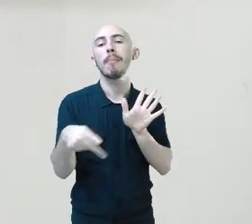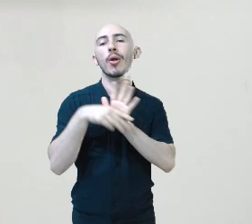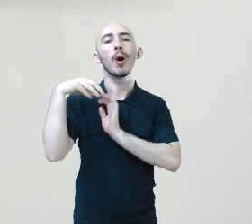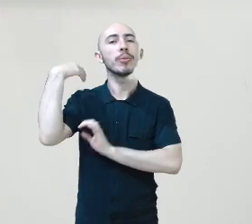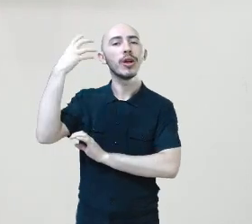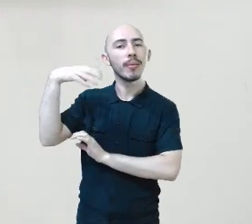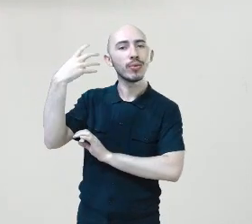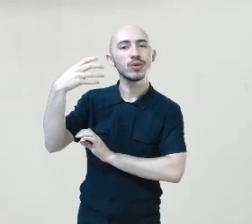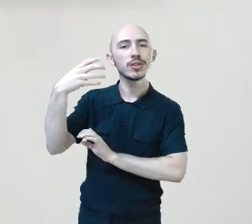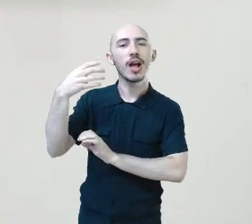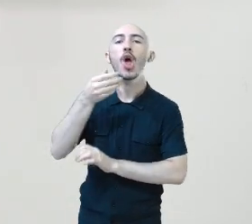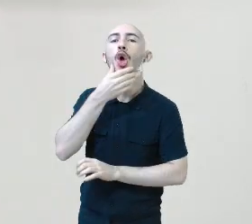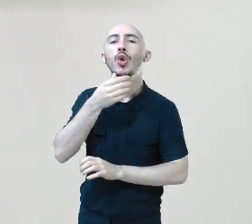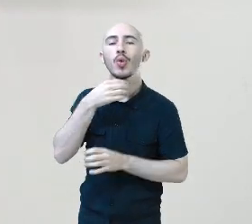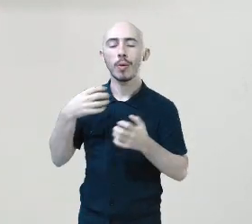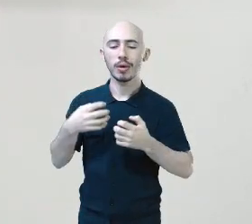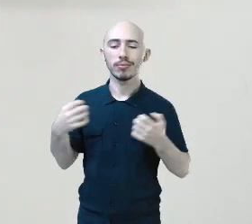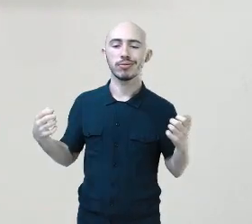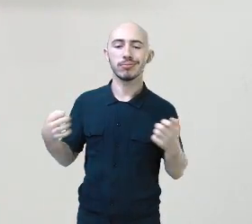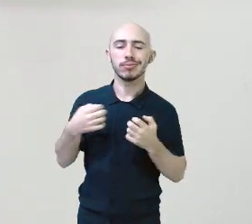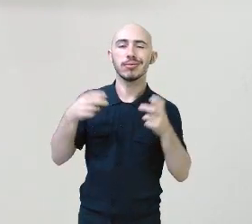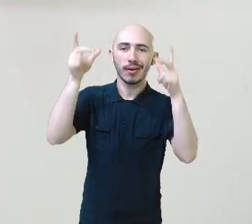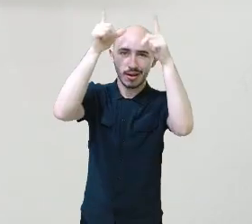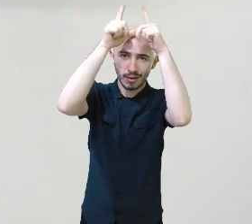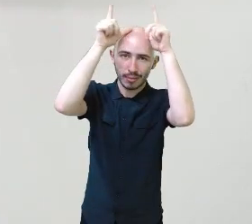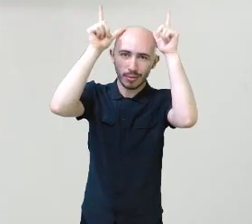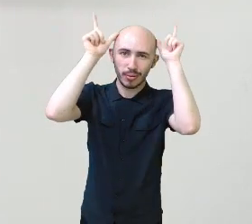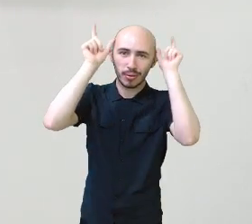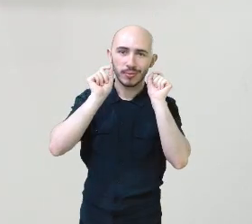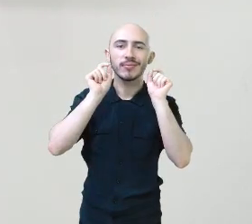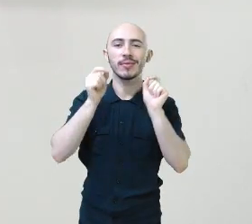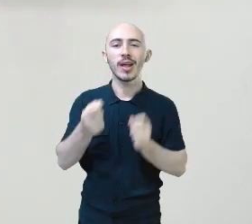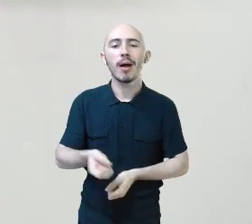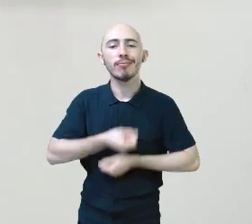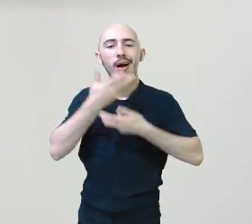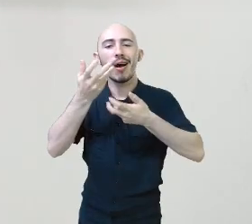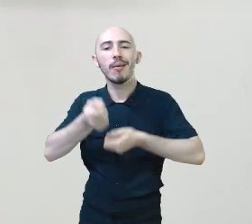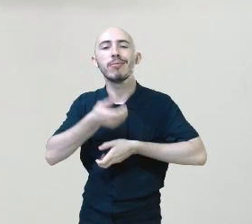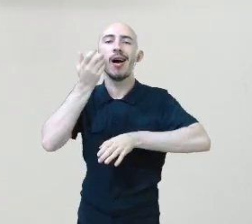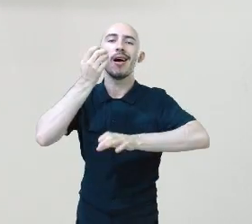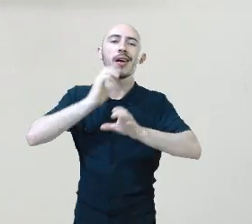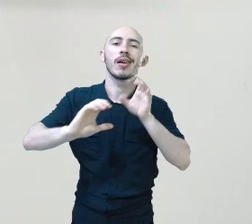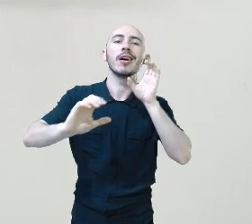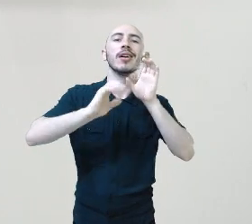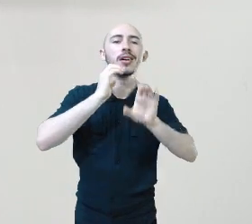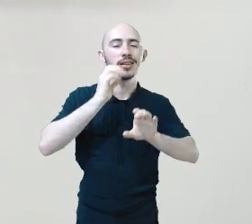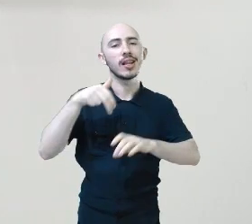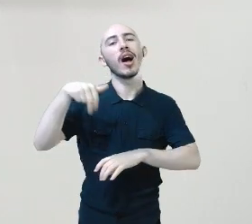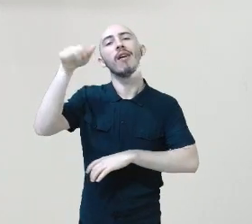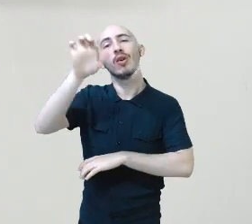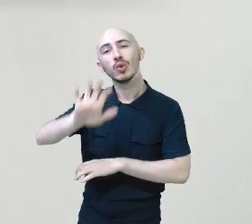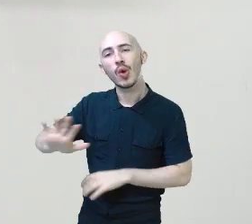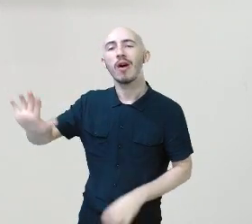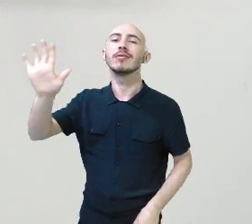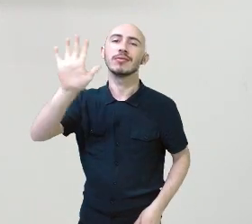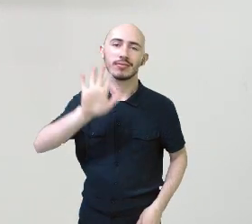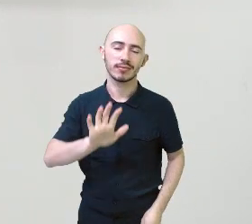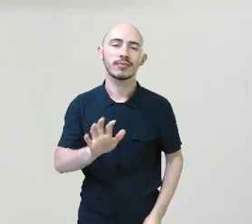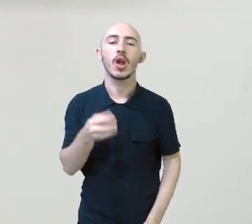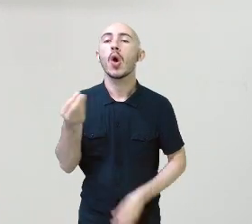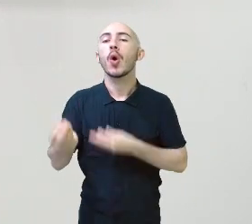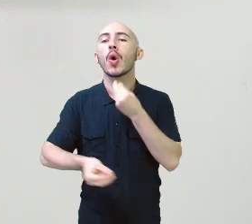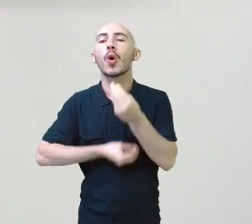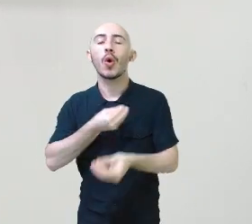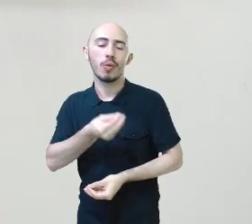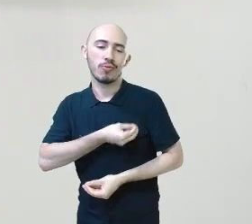Pois é, que cantou muito em suas letras o sertão do Nordeste. Canta o Nordeste de uma forma geral. A forma de